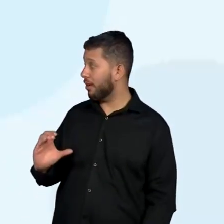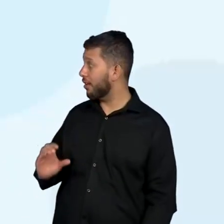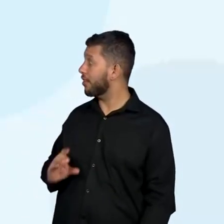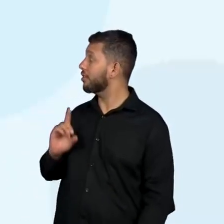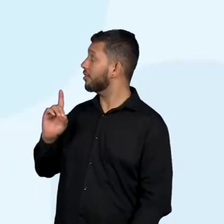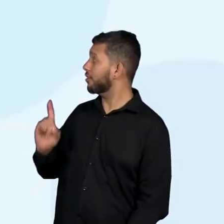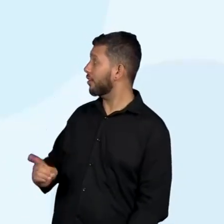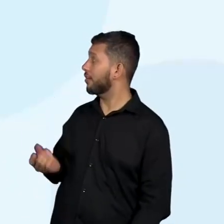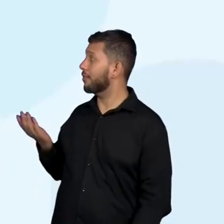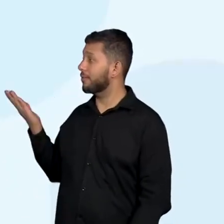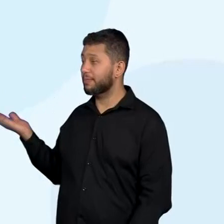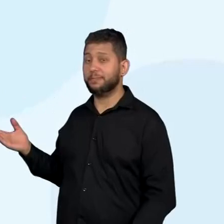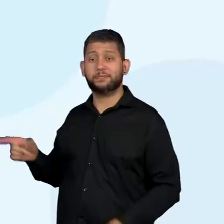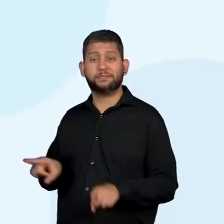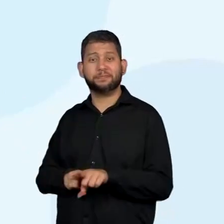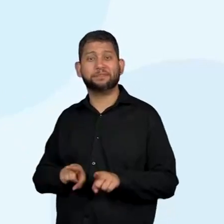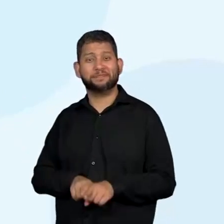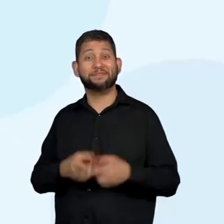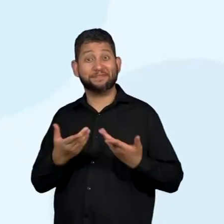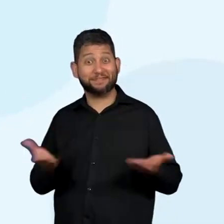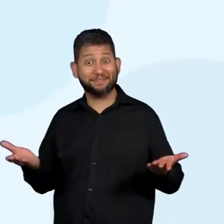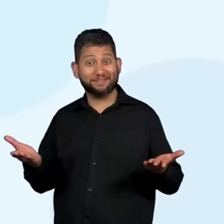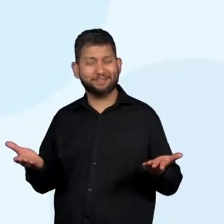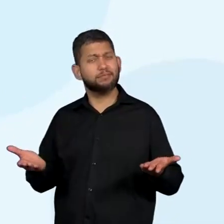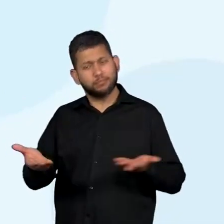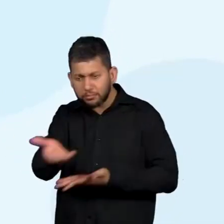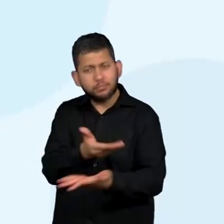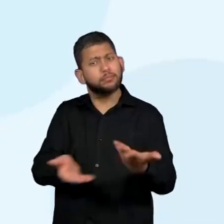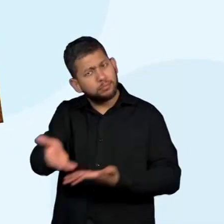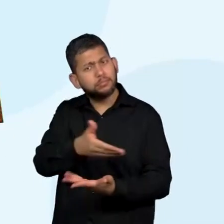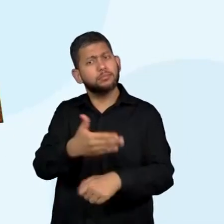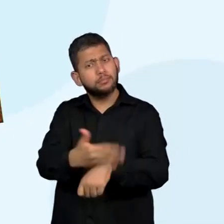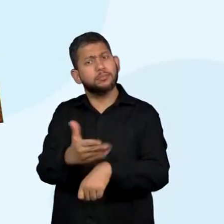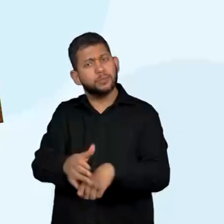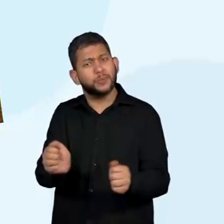C e letra D. E vocês compartilhem isso, hein?